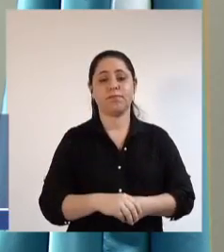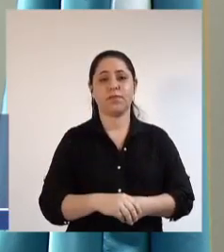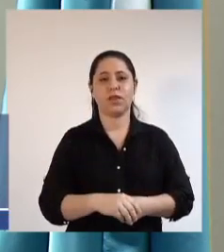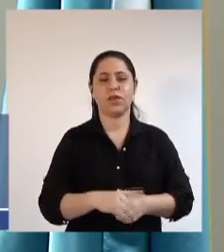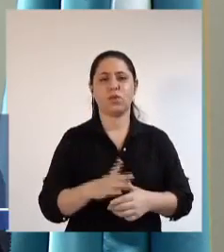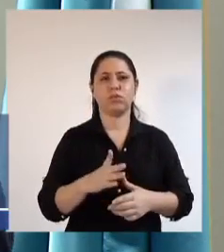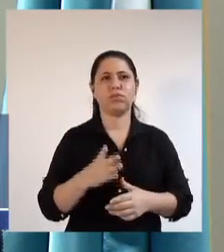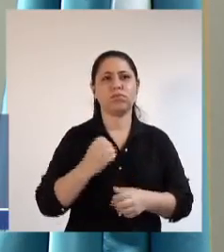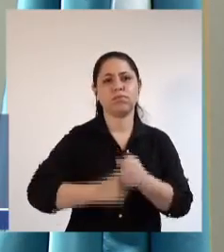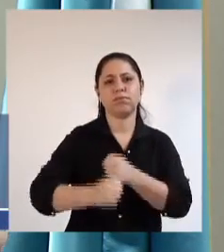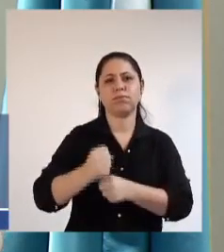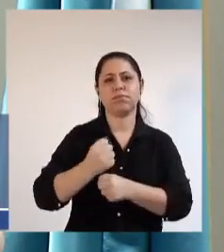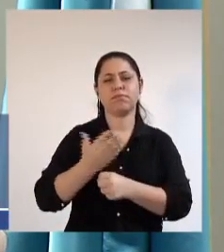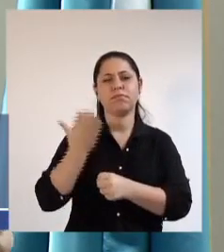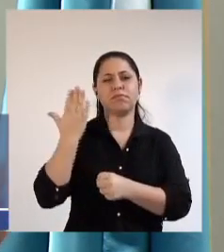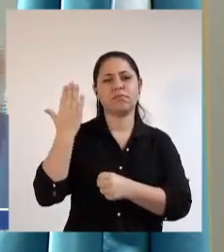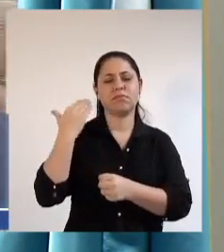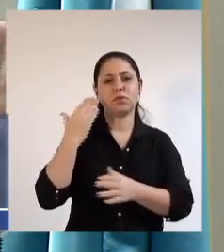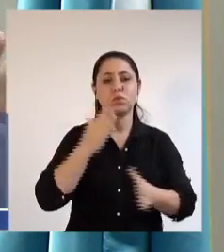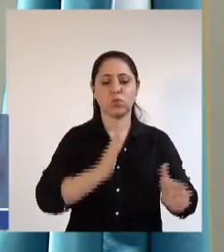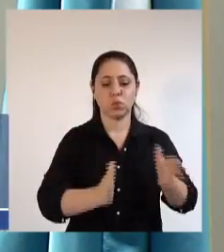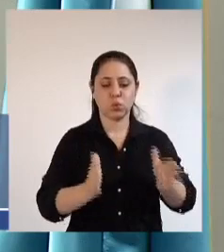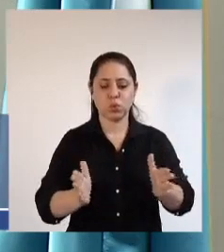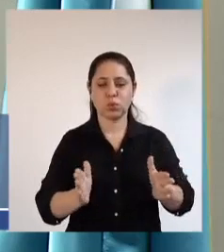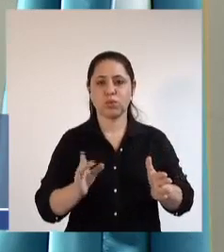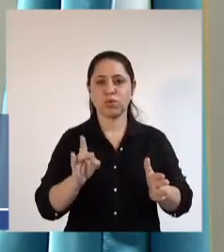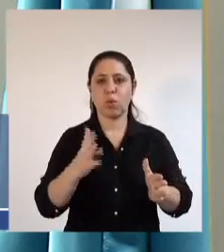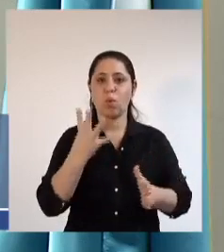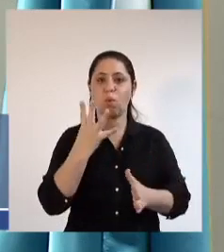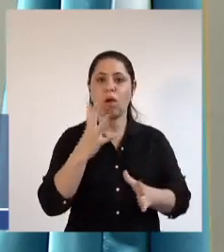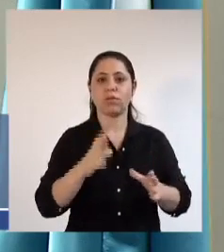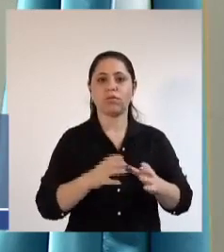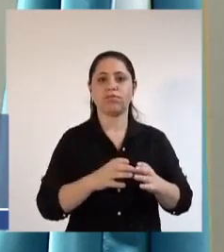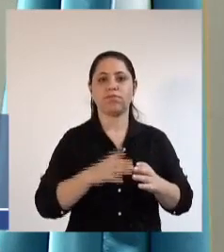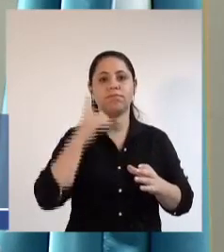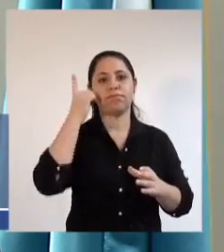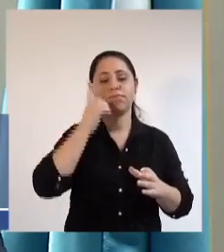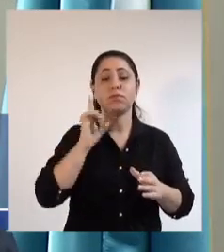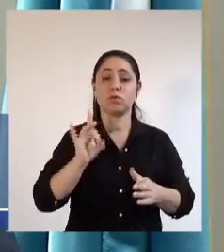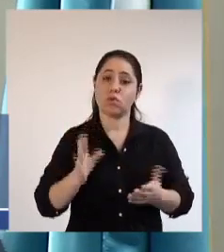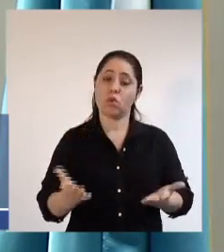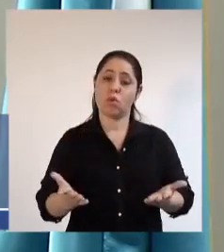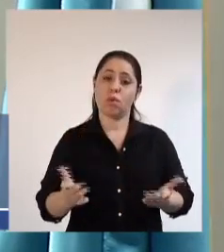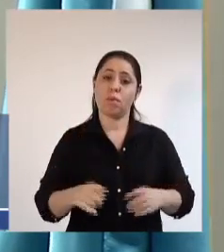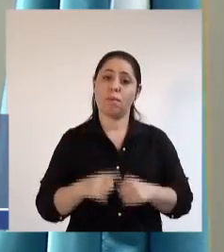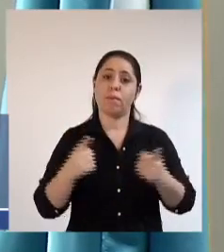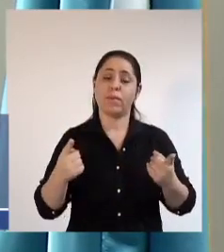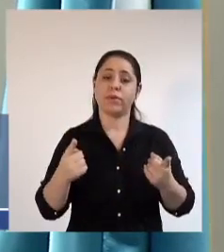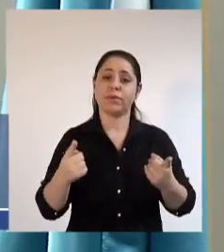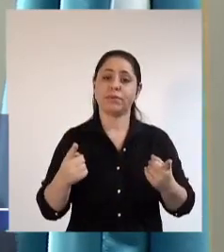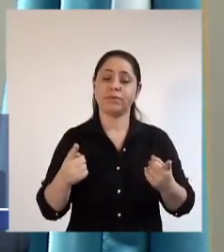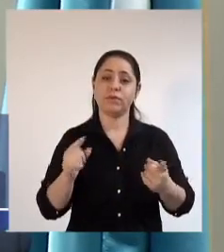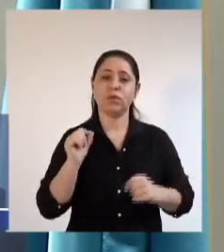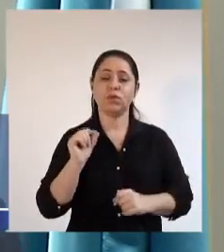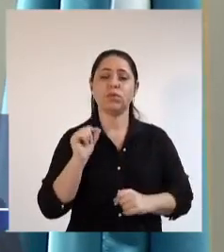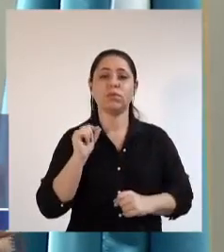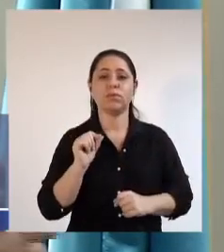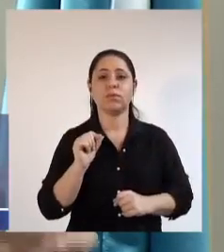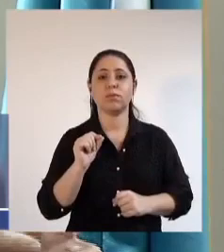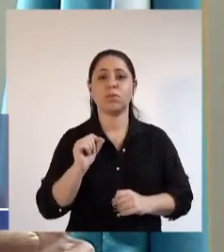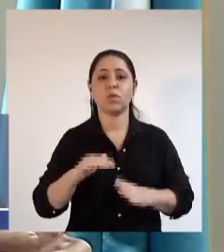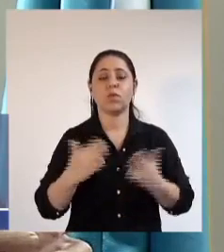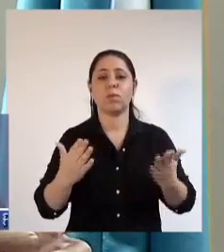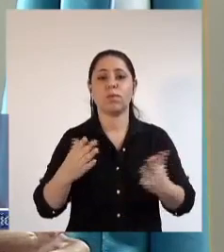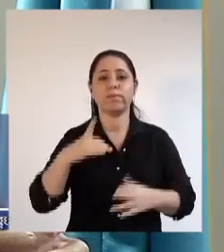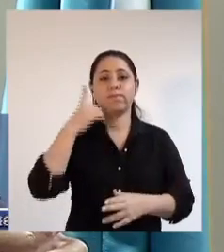doutor luciano eram uns quatro frentes parlamentares mas a frente parlamentar quando os